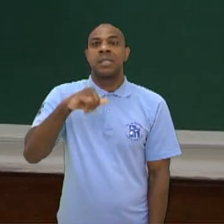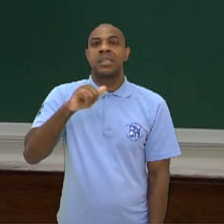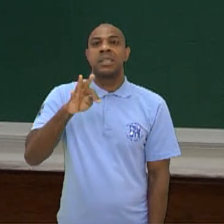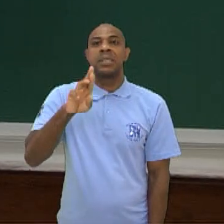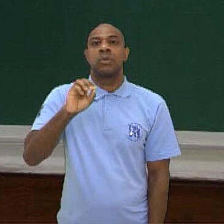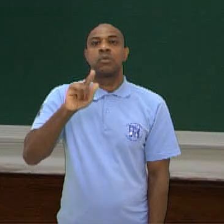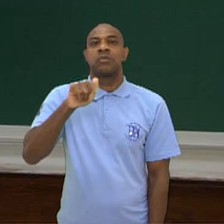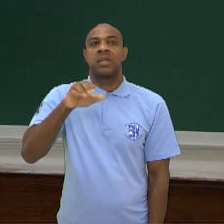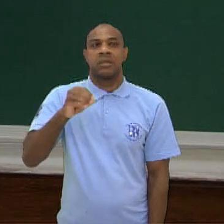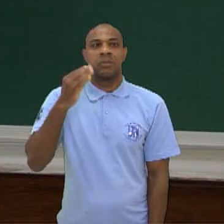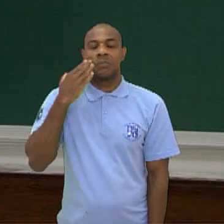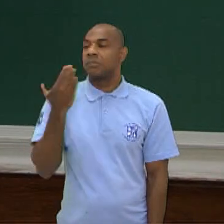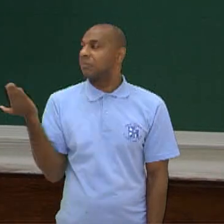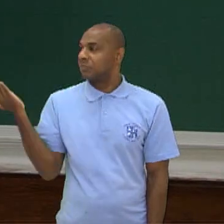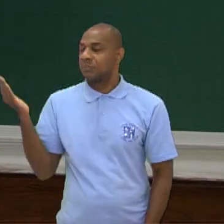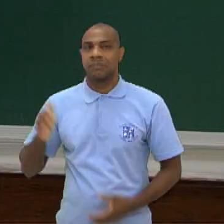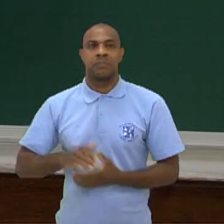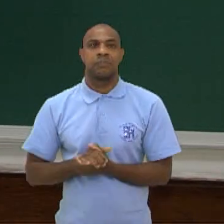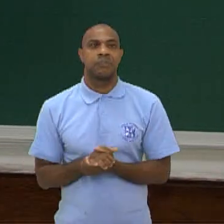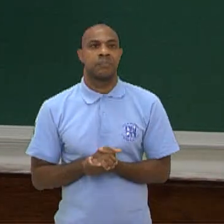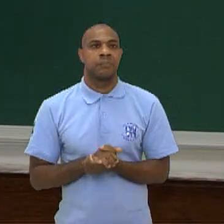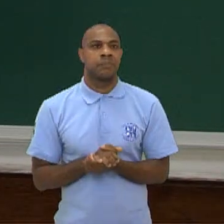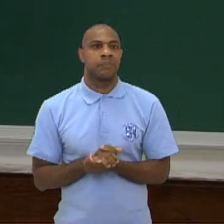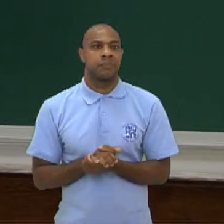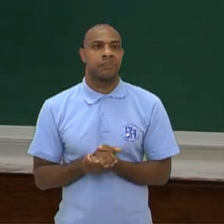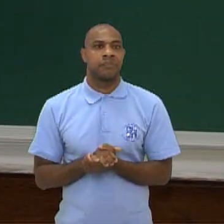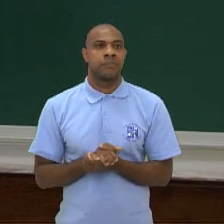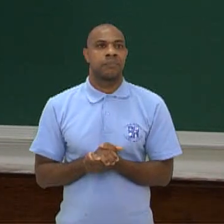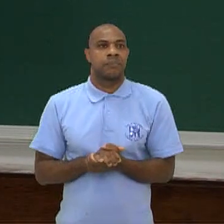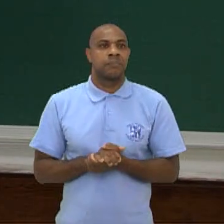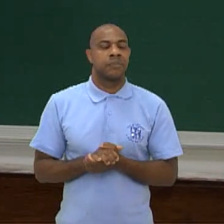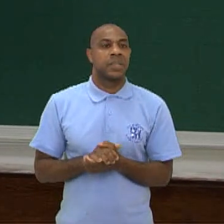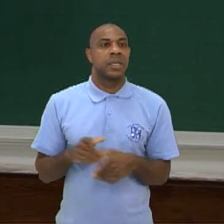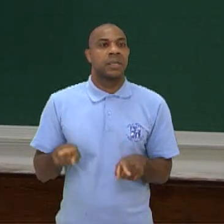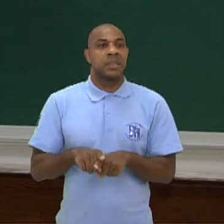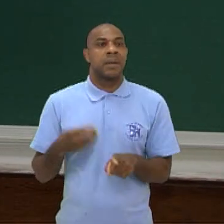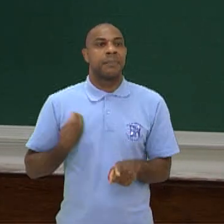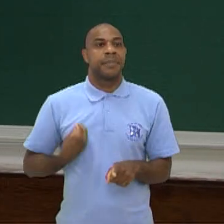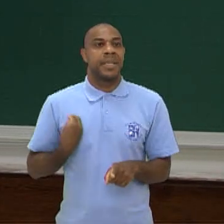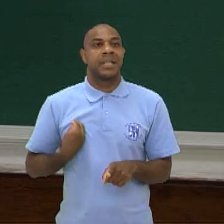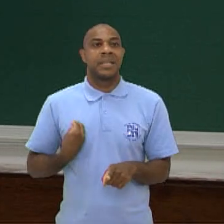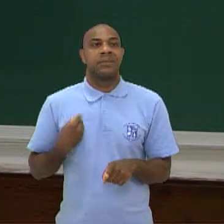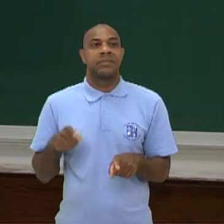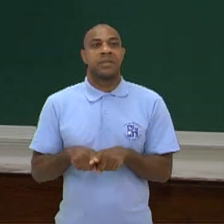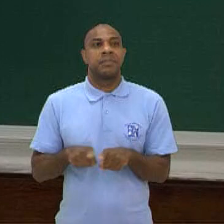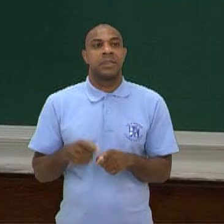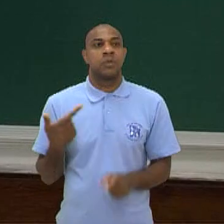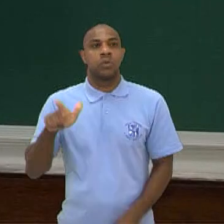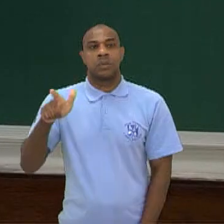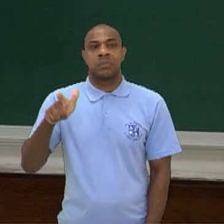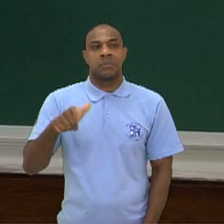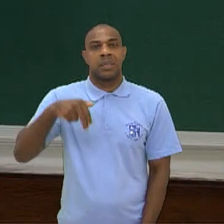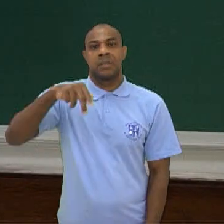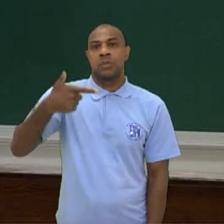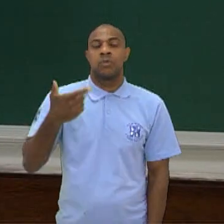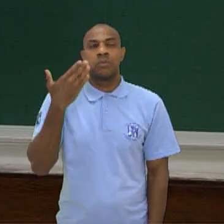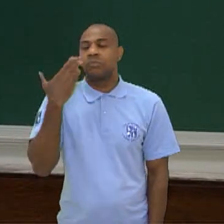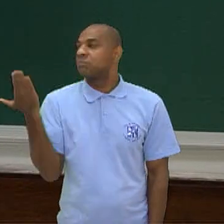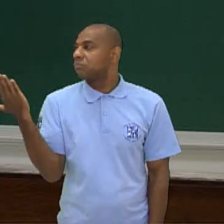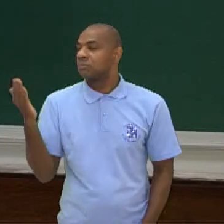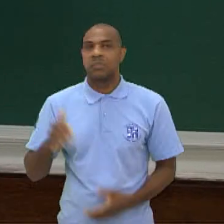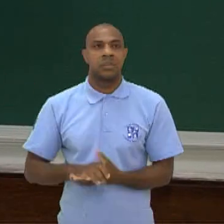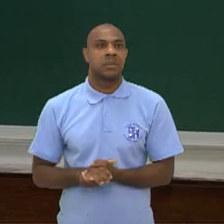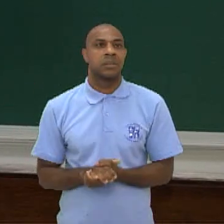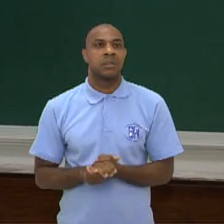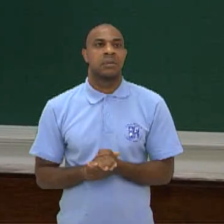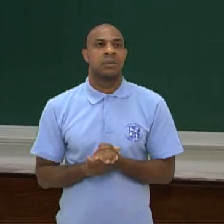de 21%, tá? Mas olha, ele está presente em outras coisas, além do oxigênio atmosférico, né? No ozônio,